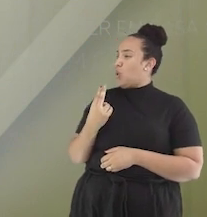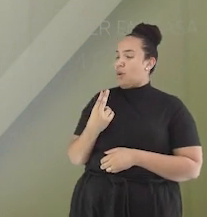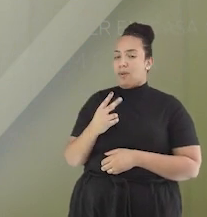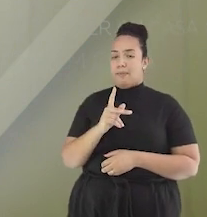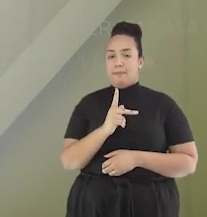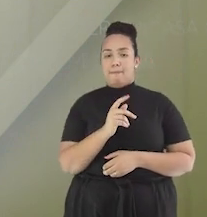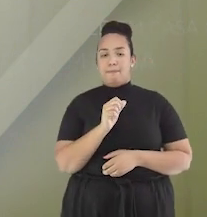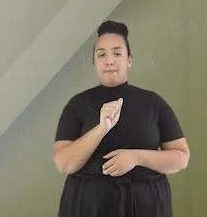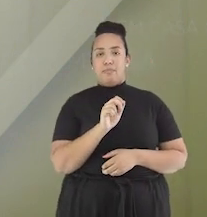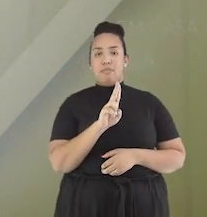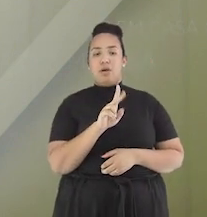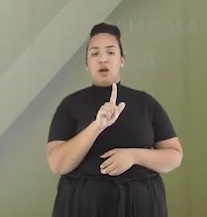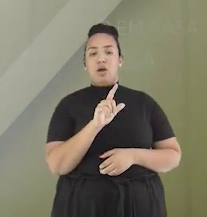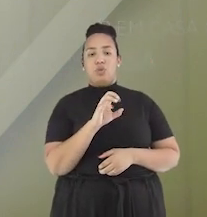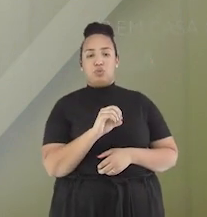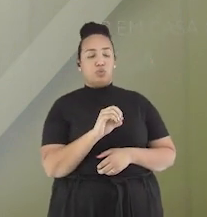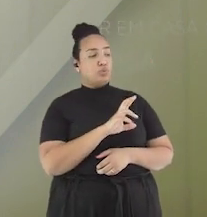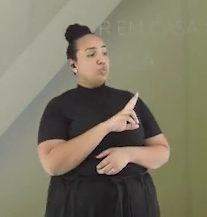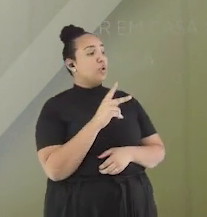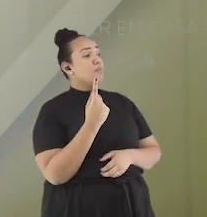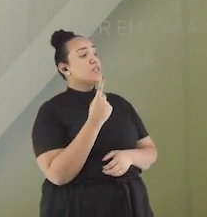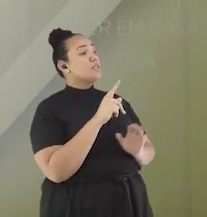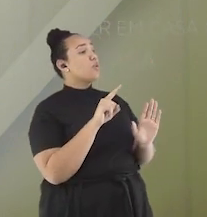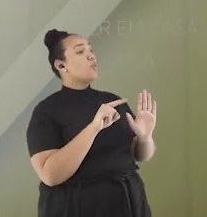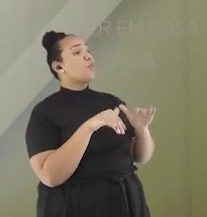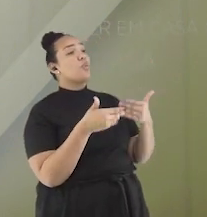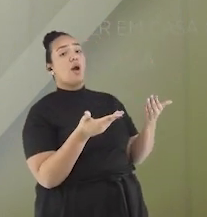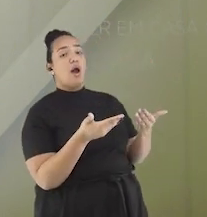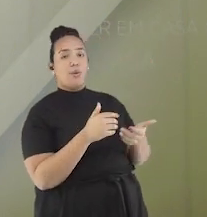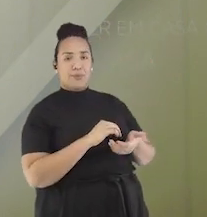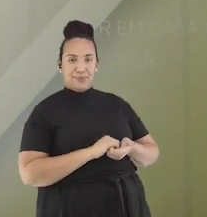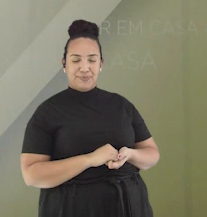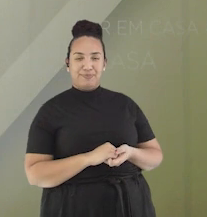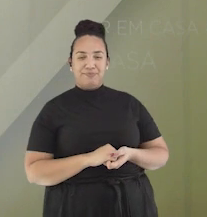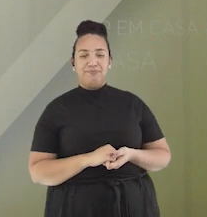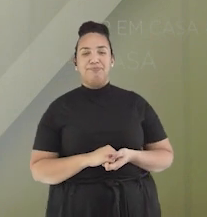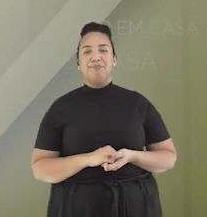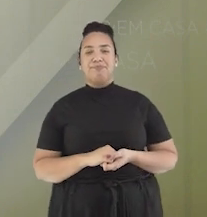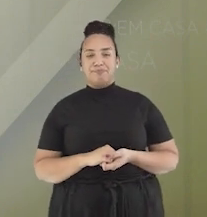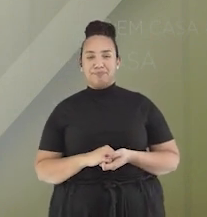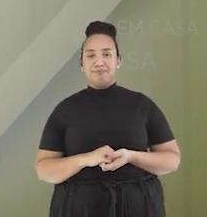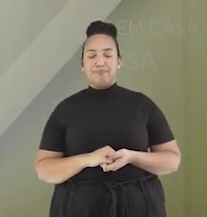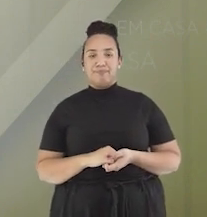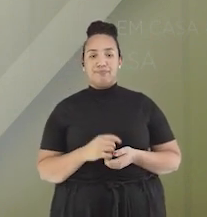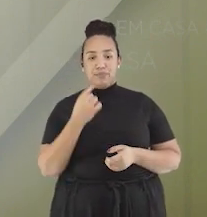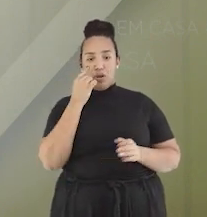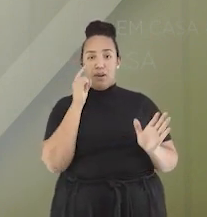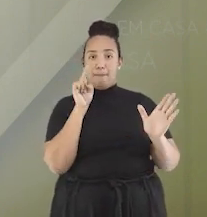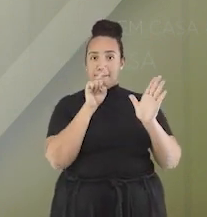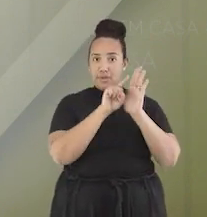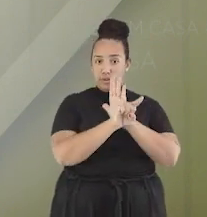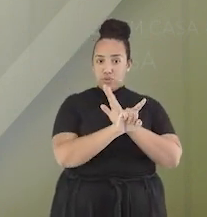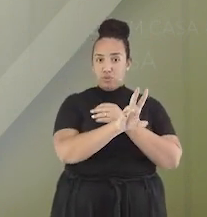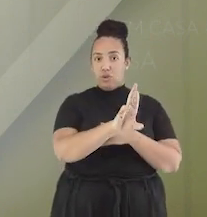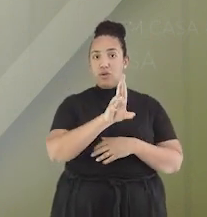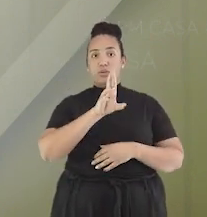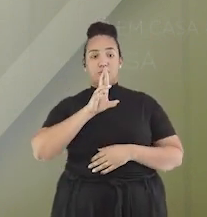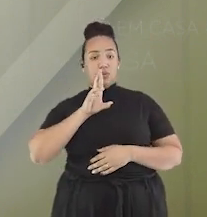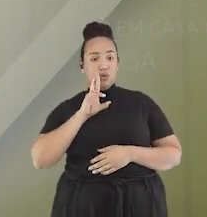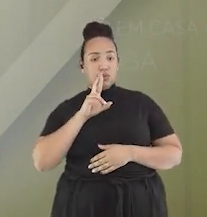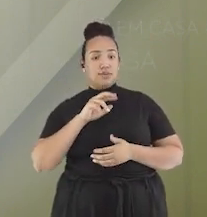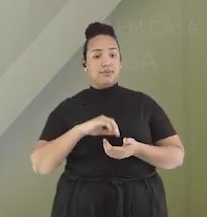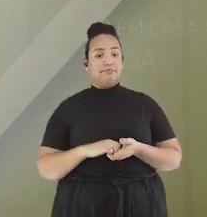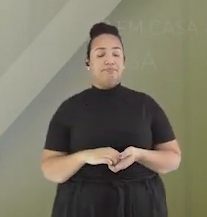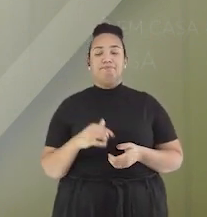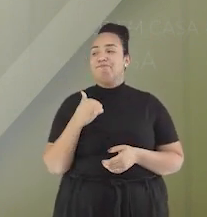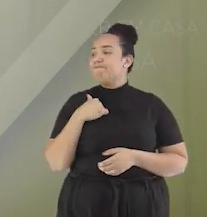não falei o meu nome. Me chamo Paulo. Qual é o seu nome? Faz a pergunta. E aí, a resposta,